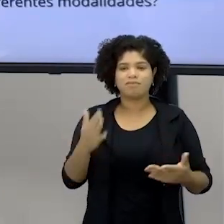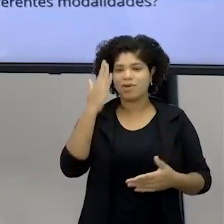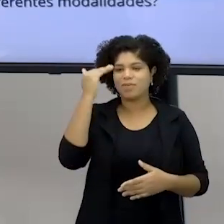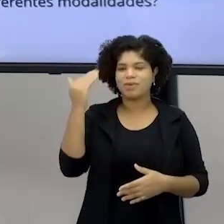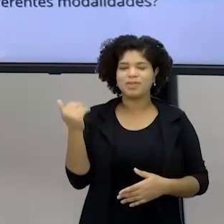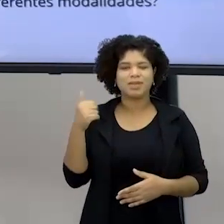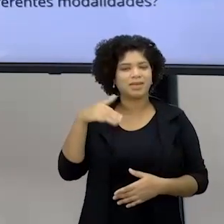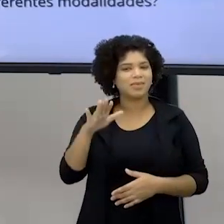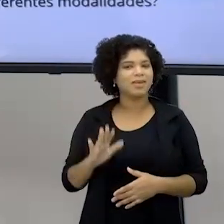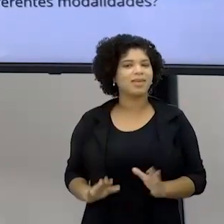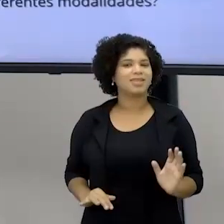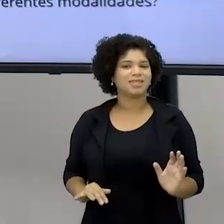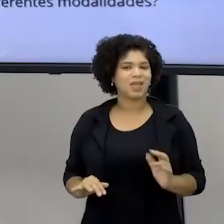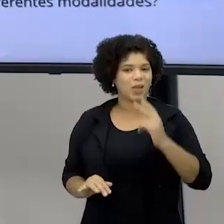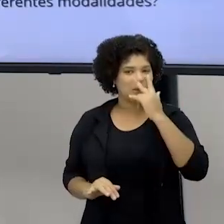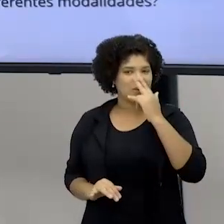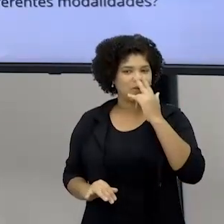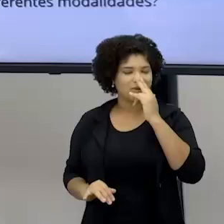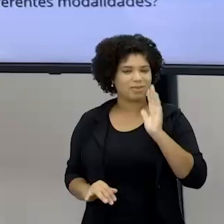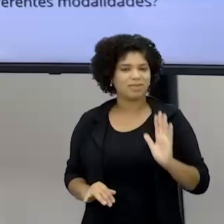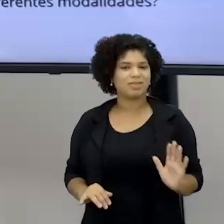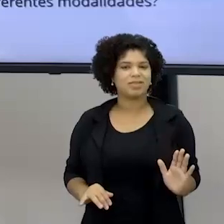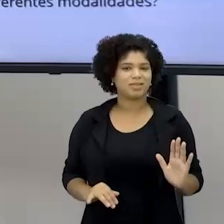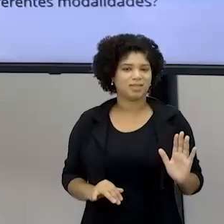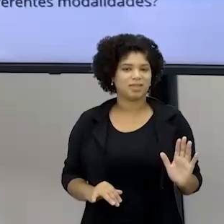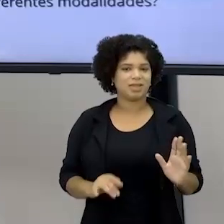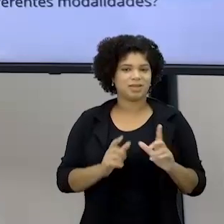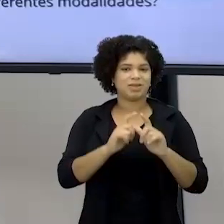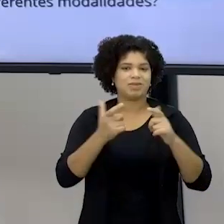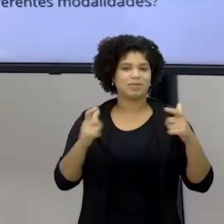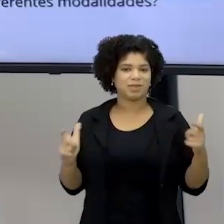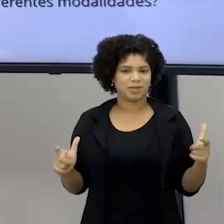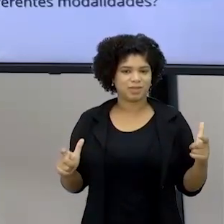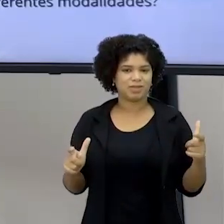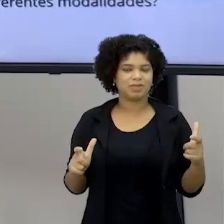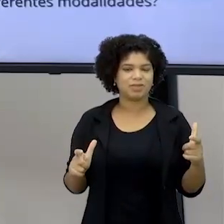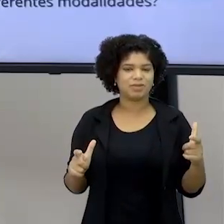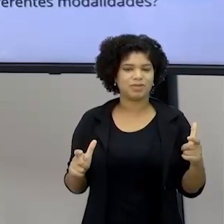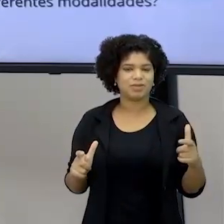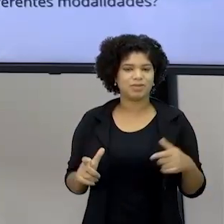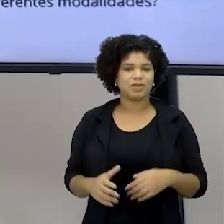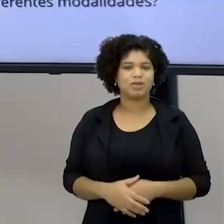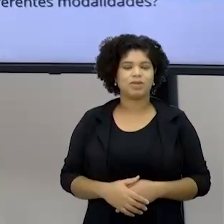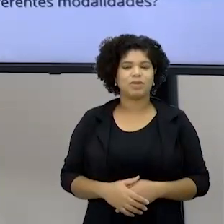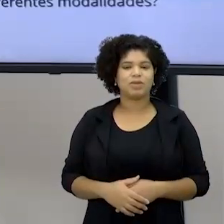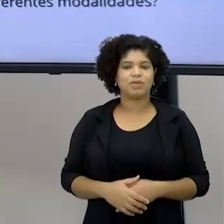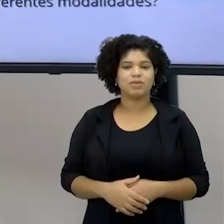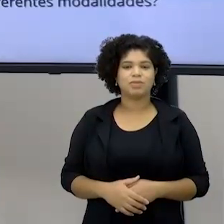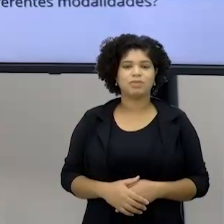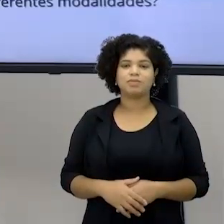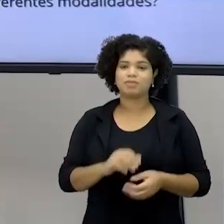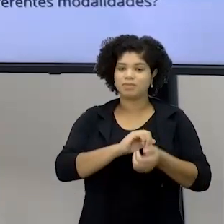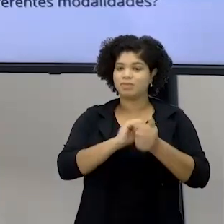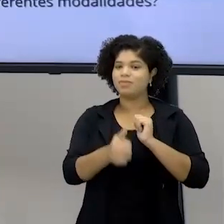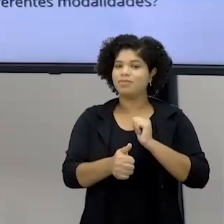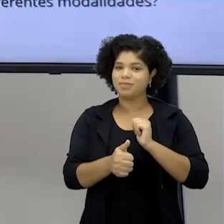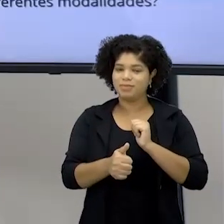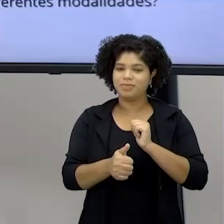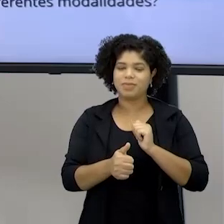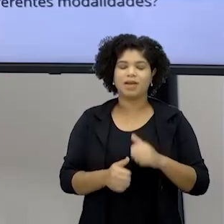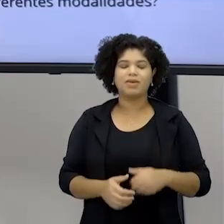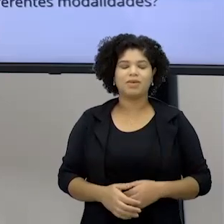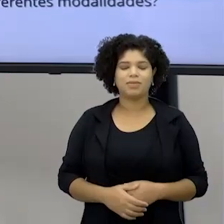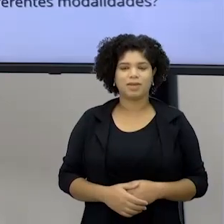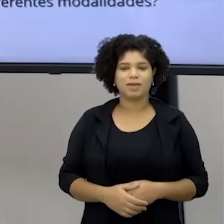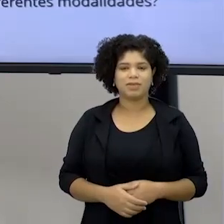Eu acredito que na maioria eu teria a resposta como futebol. A gente sabe